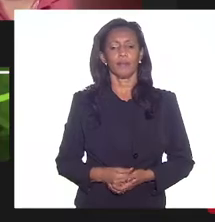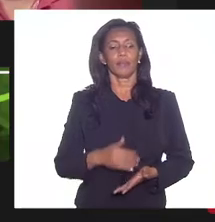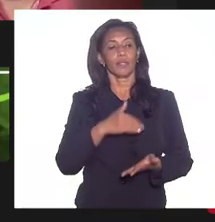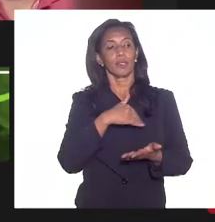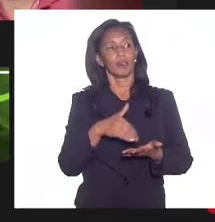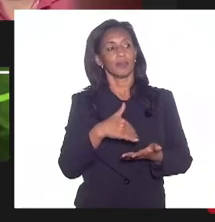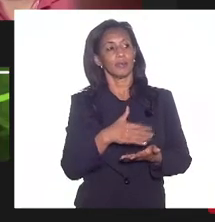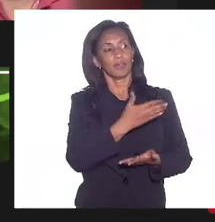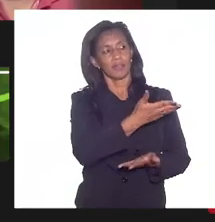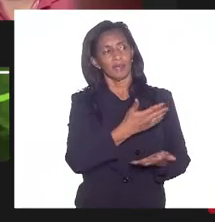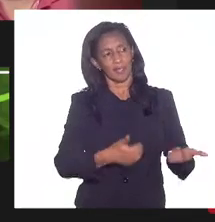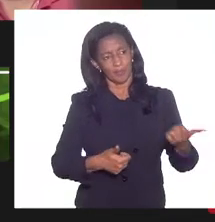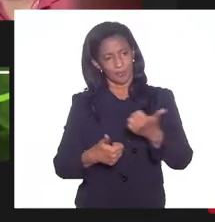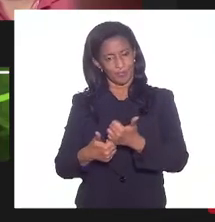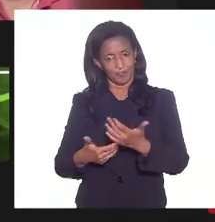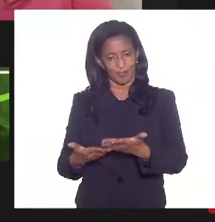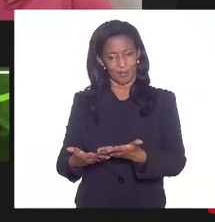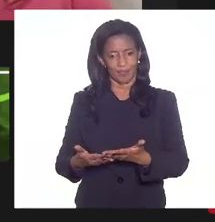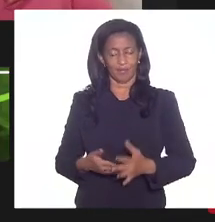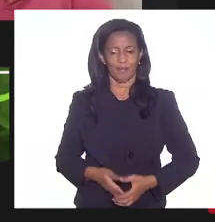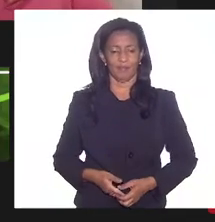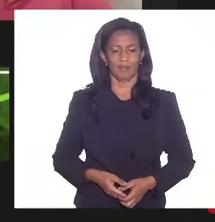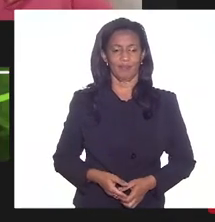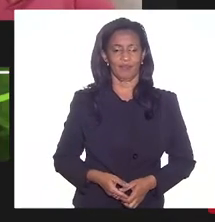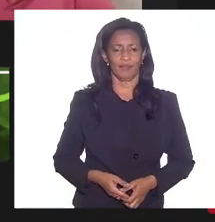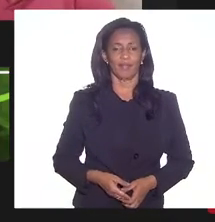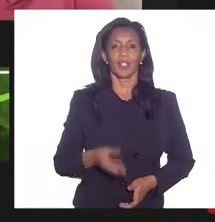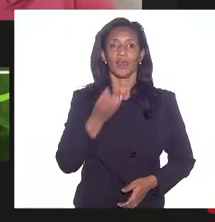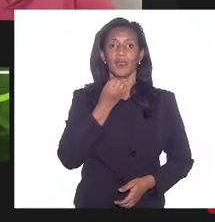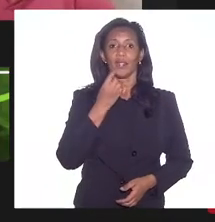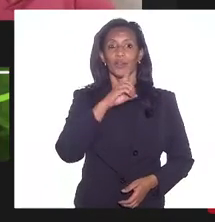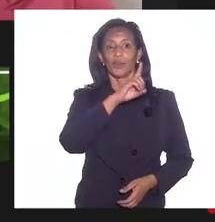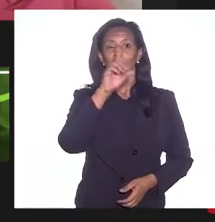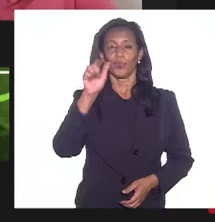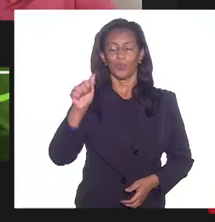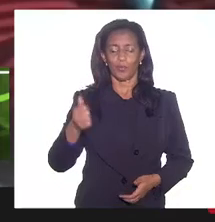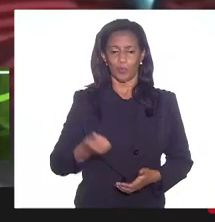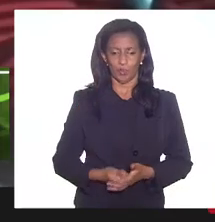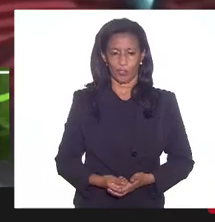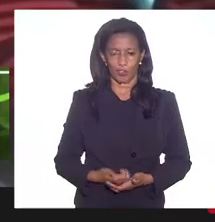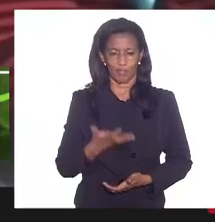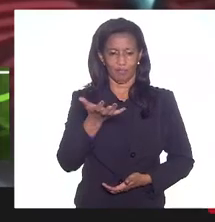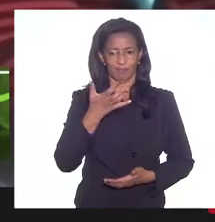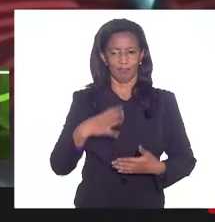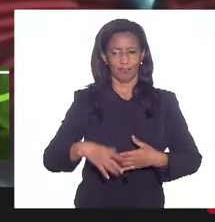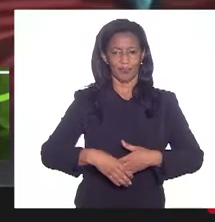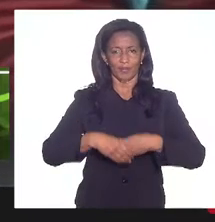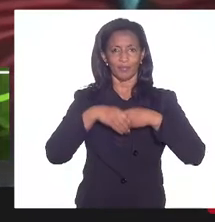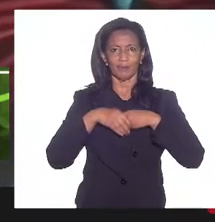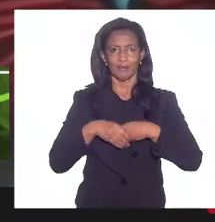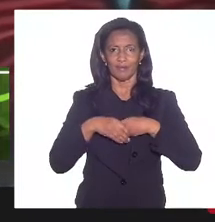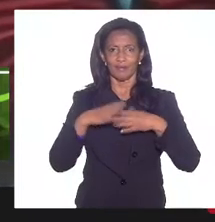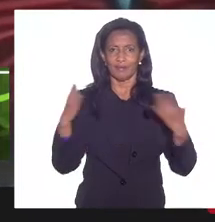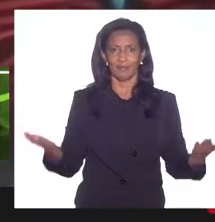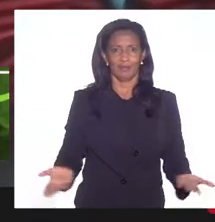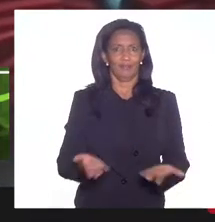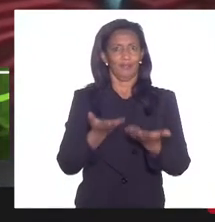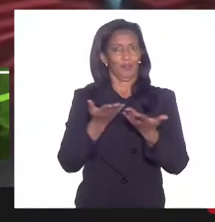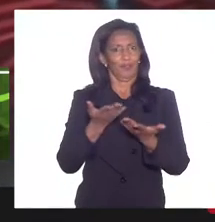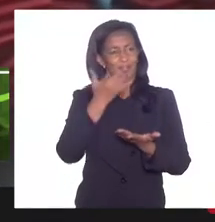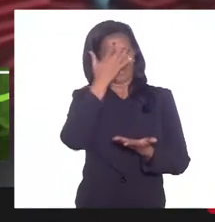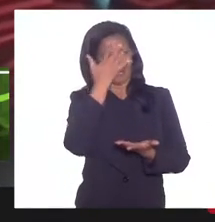Secretária Daniela Barros, por favor. Olá, bom dia, quero cumprimentar todas as pessoas que estão